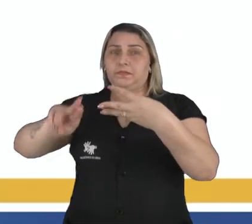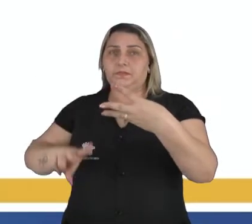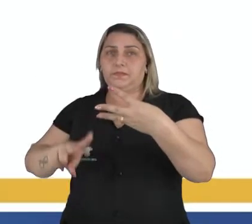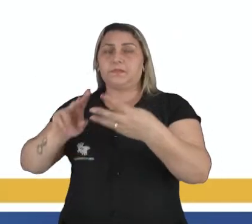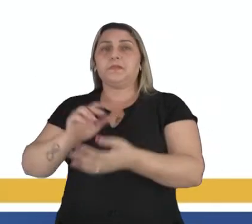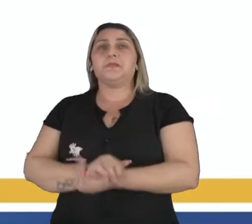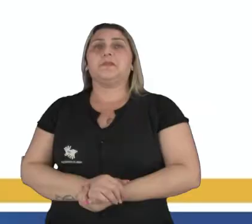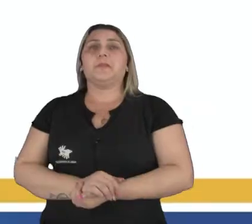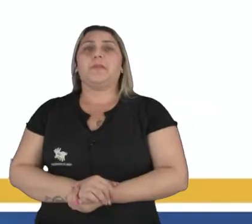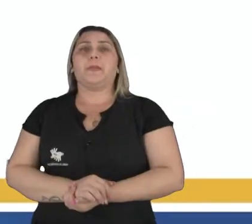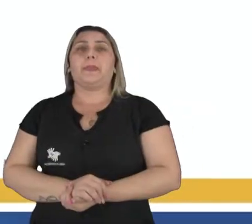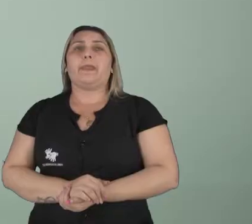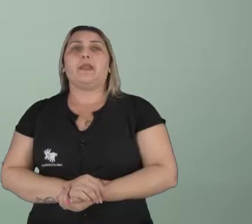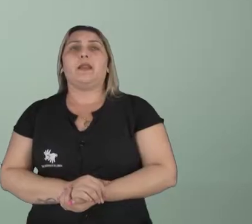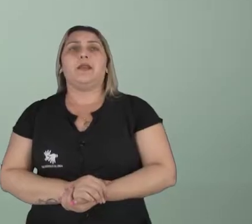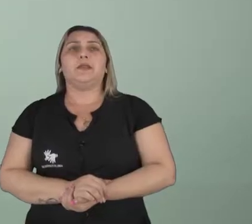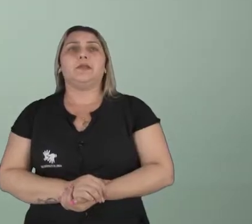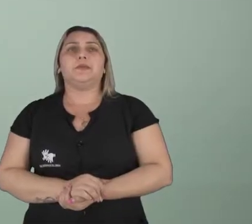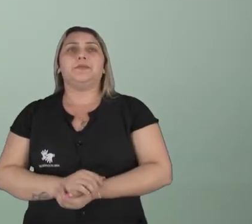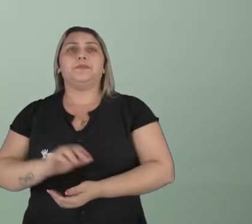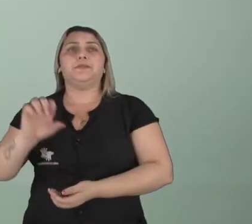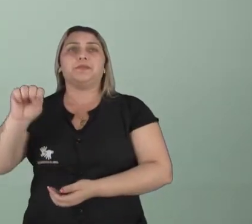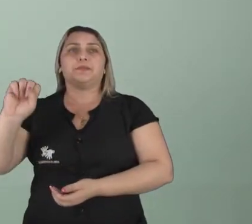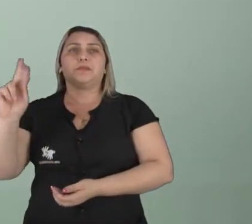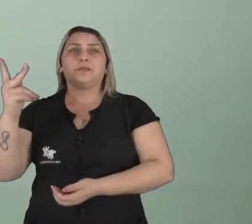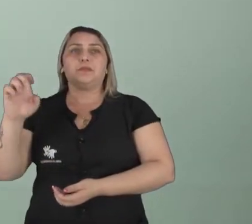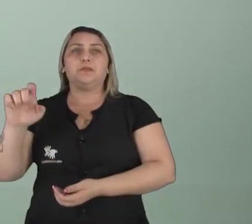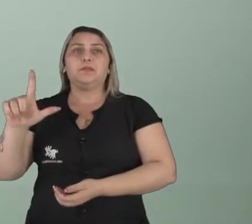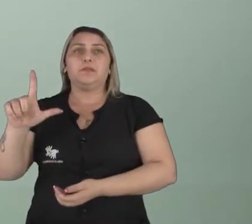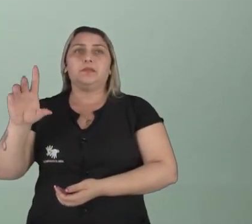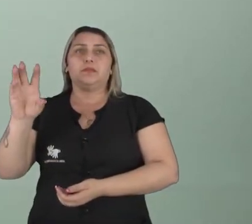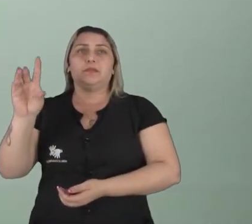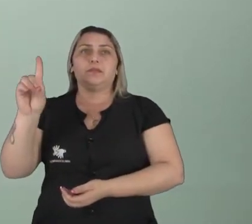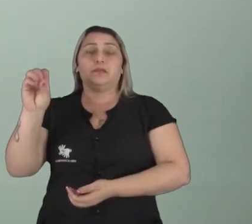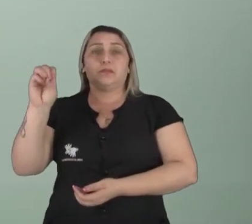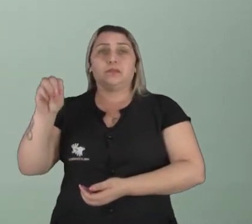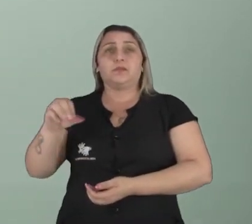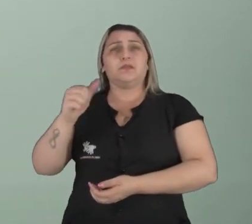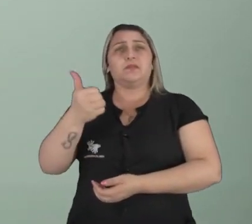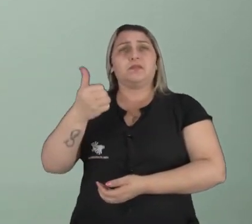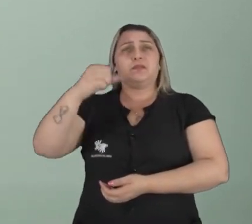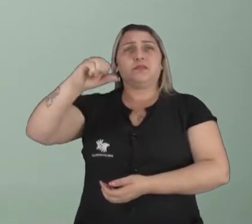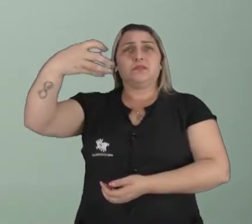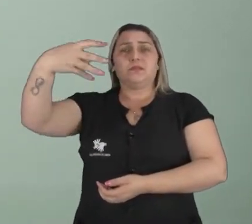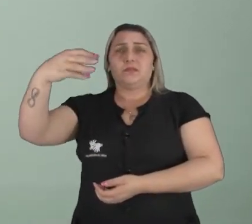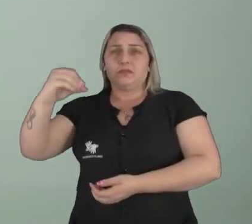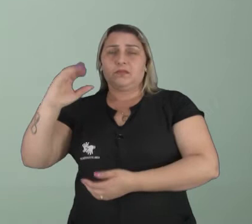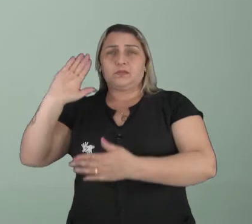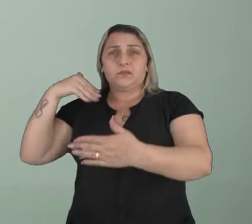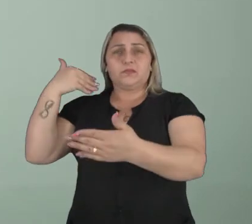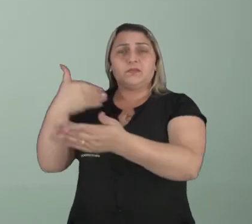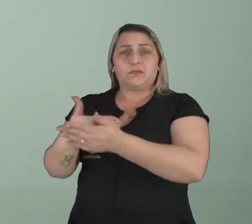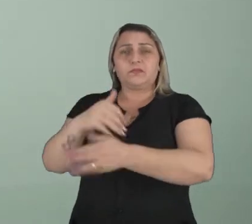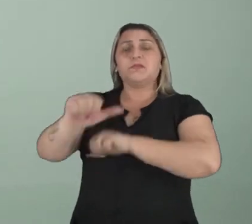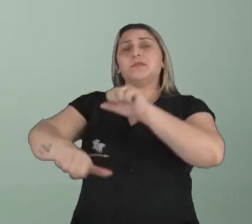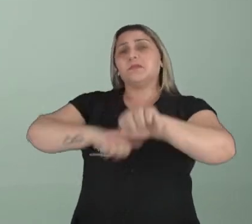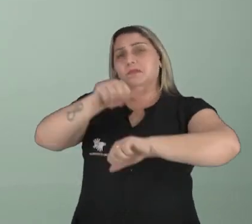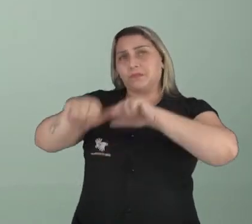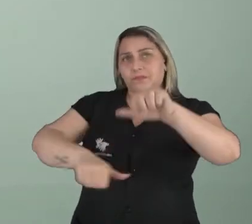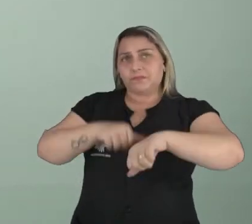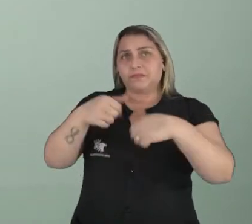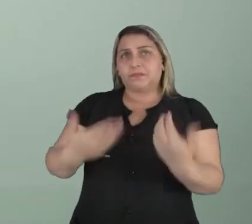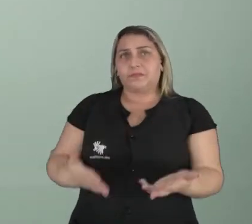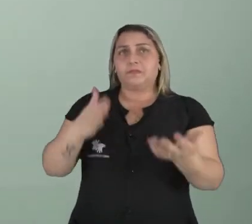gente o William Sheldon Ele plastei nessa classificação em 1940 né de lá para cá mudaram-se